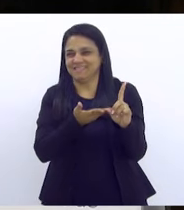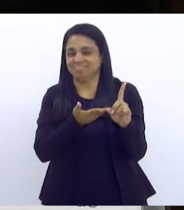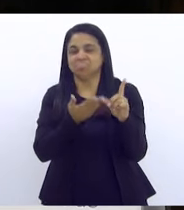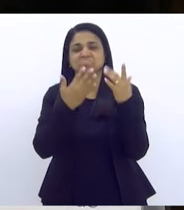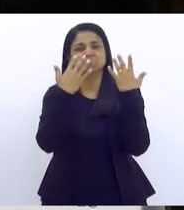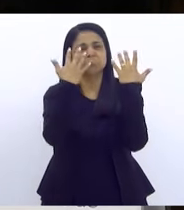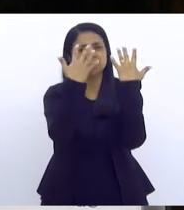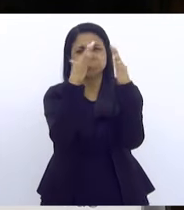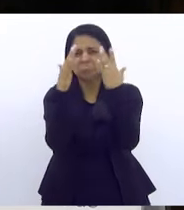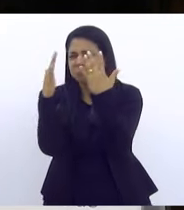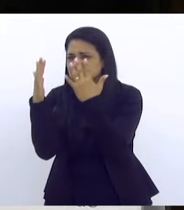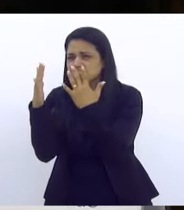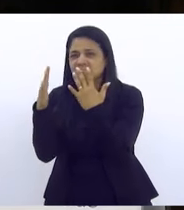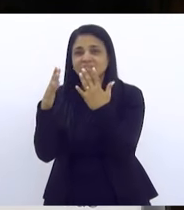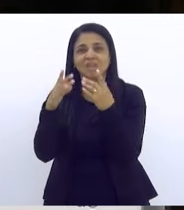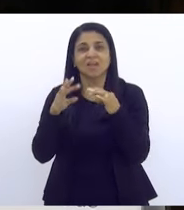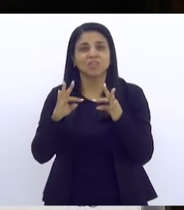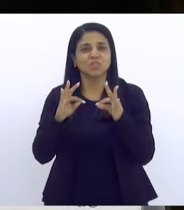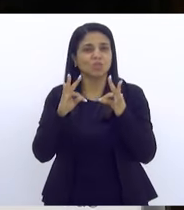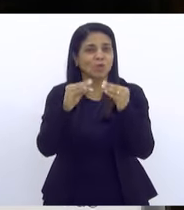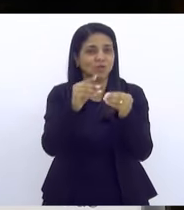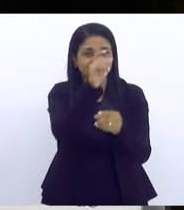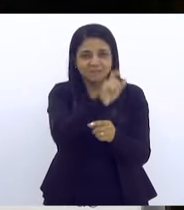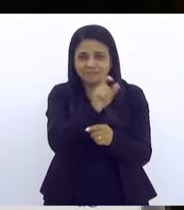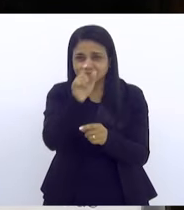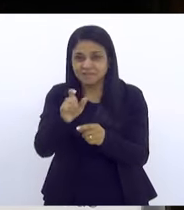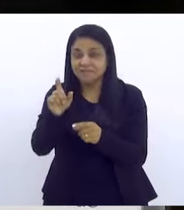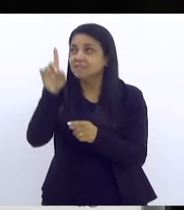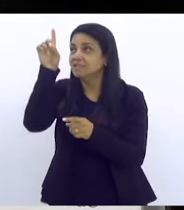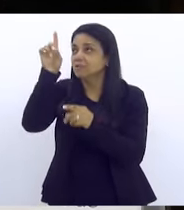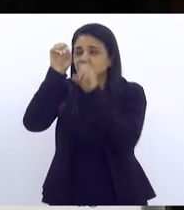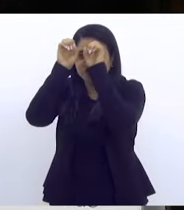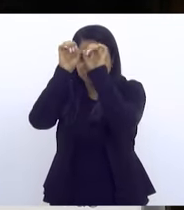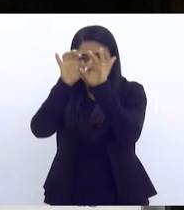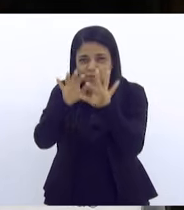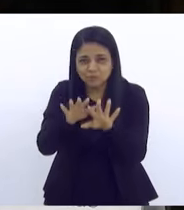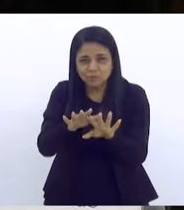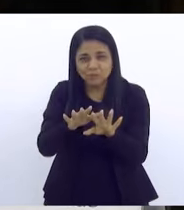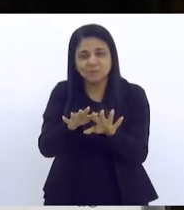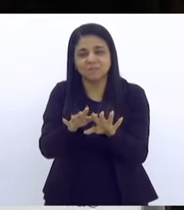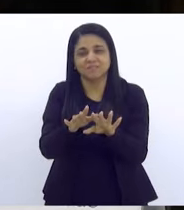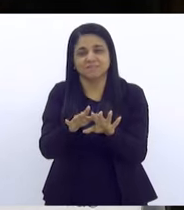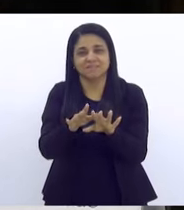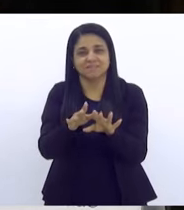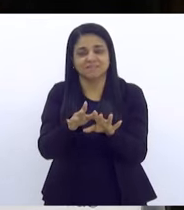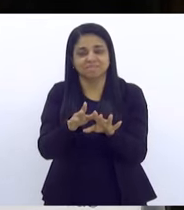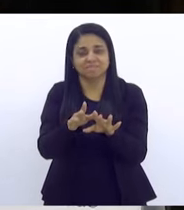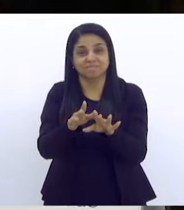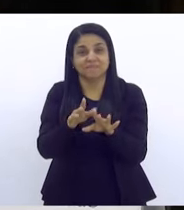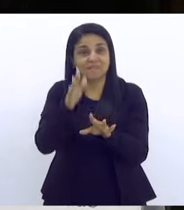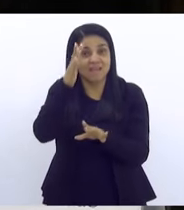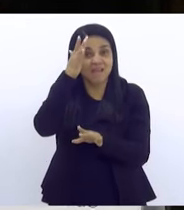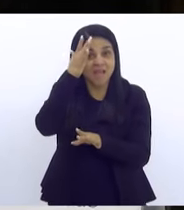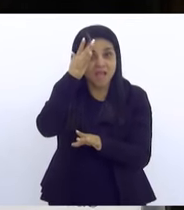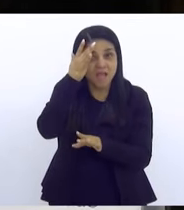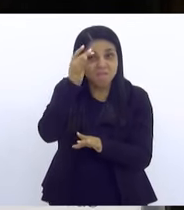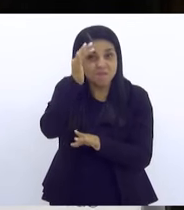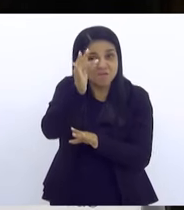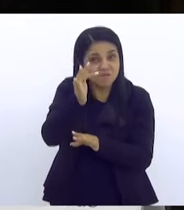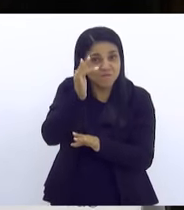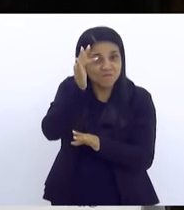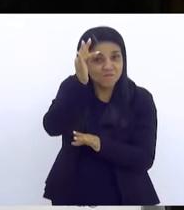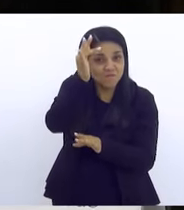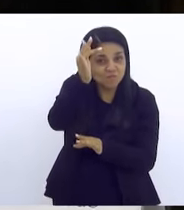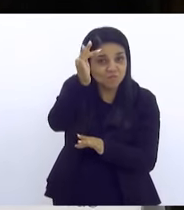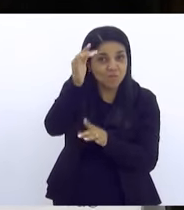Parabenizo a todas, e que Deus continue abençoando, e quem sabe amanhã ou depois, talvez a gente